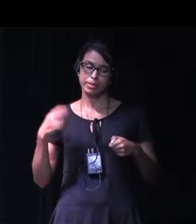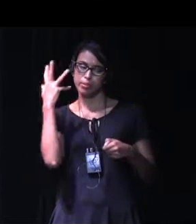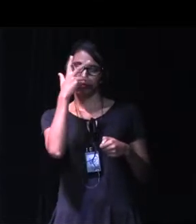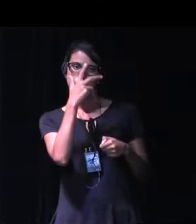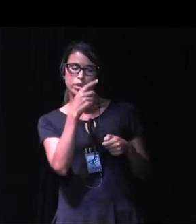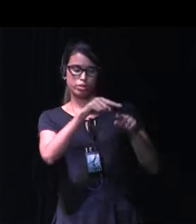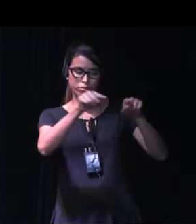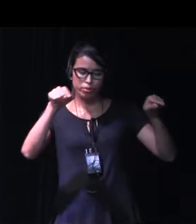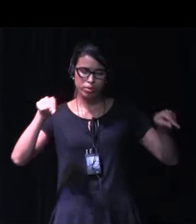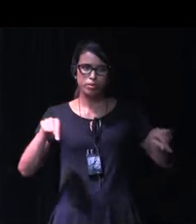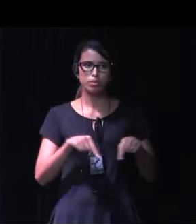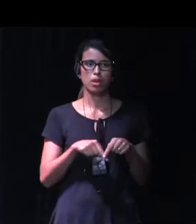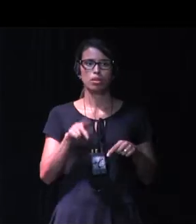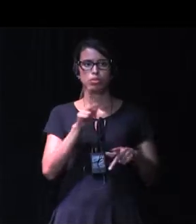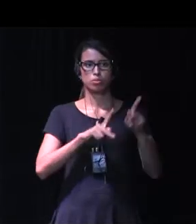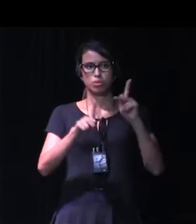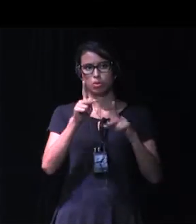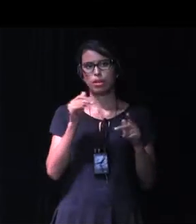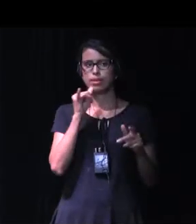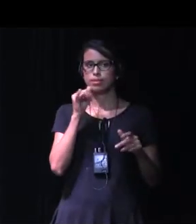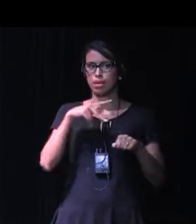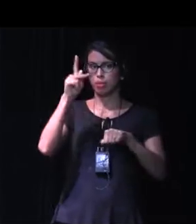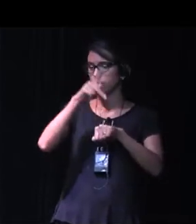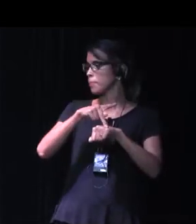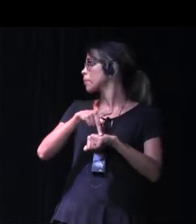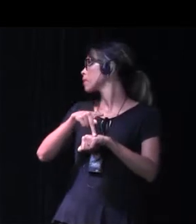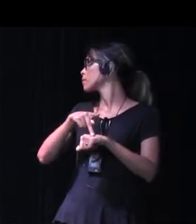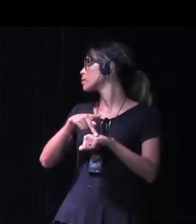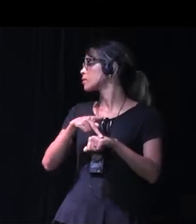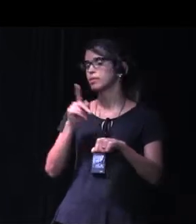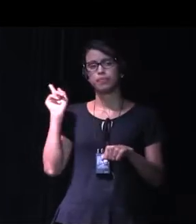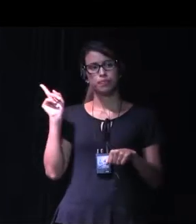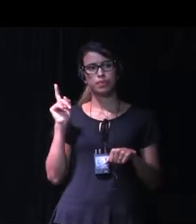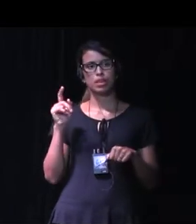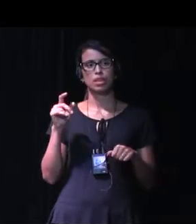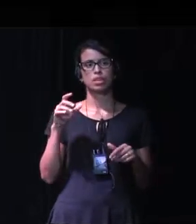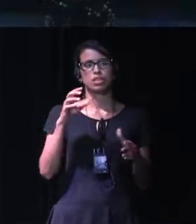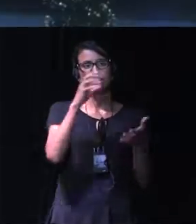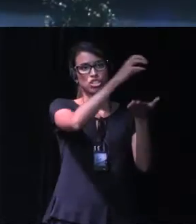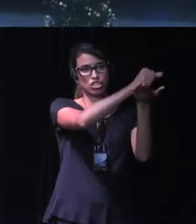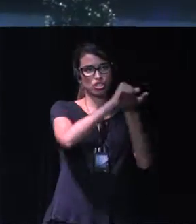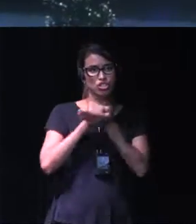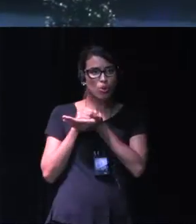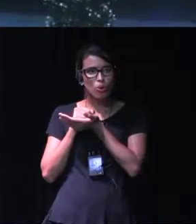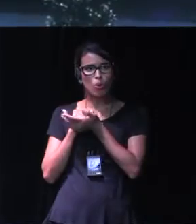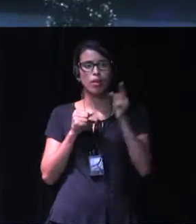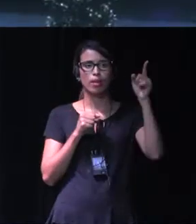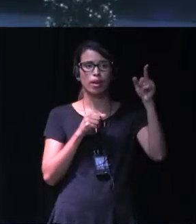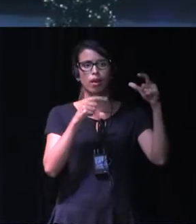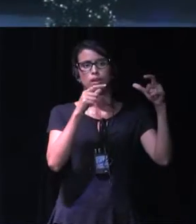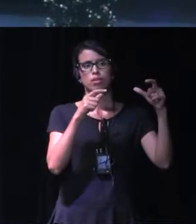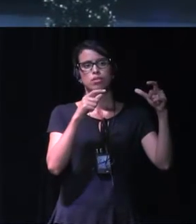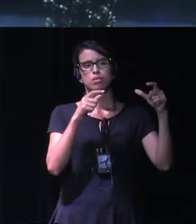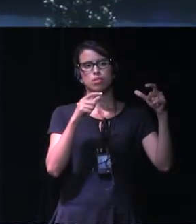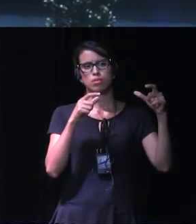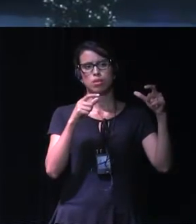há mais de 50 anos, estamos fazendo o contrário, o luxo para o espaço público. Esta pedra, por exemplo,